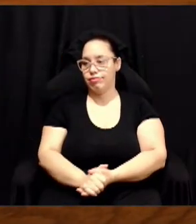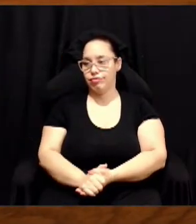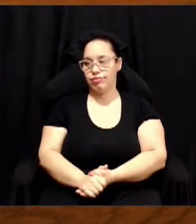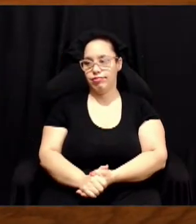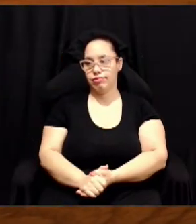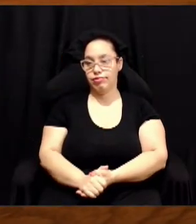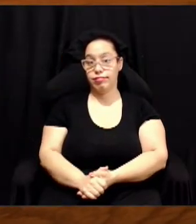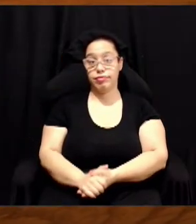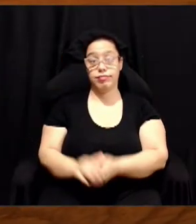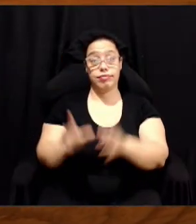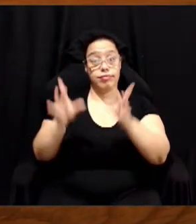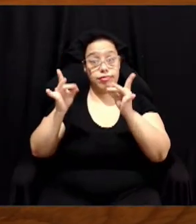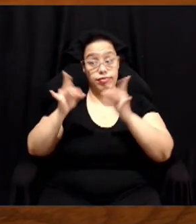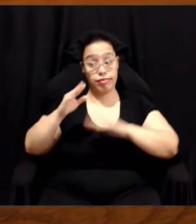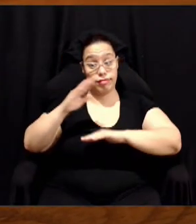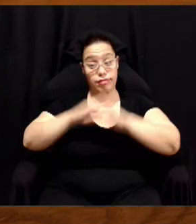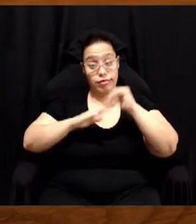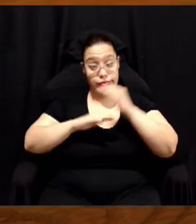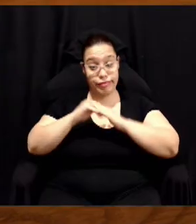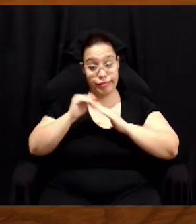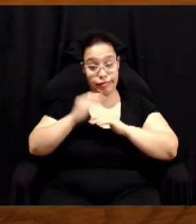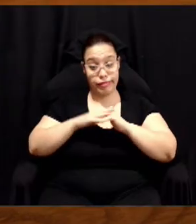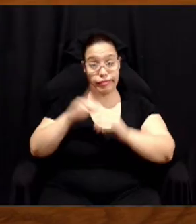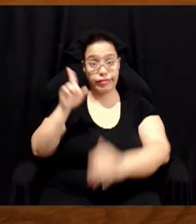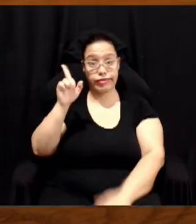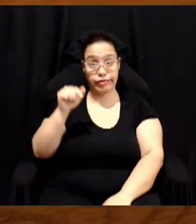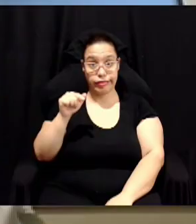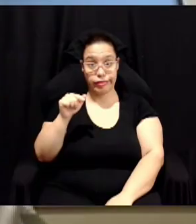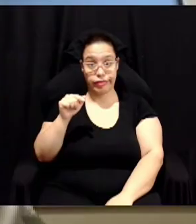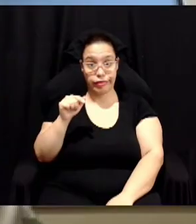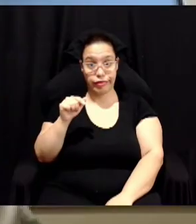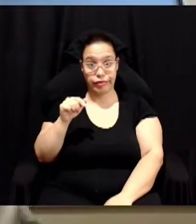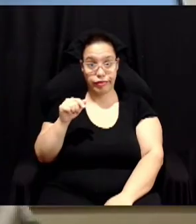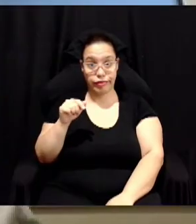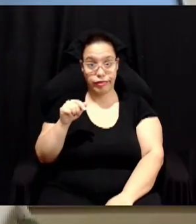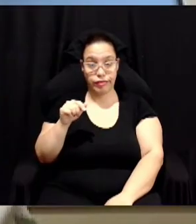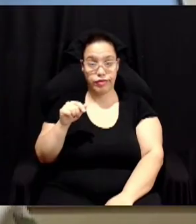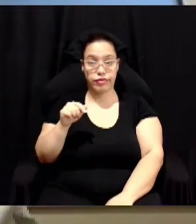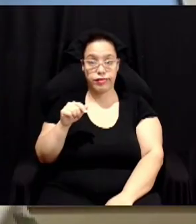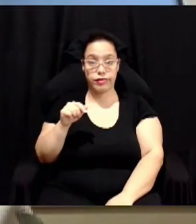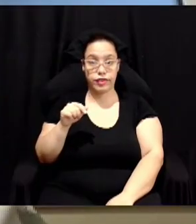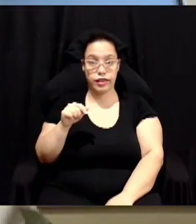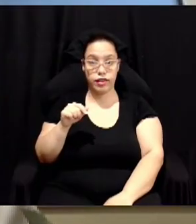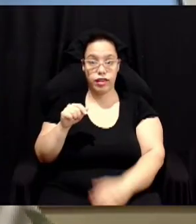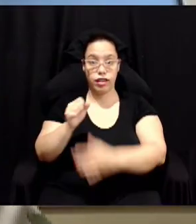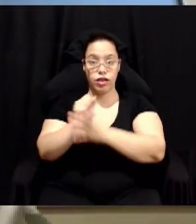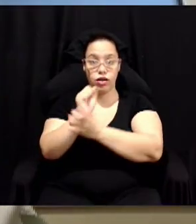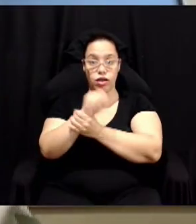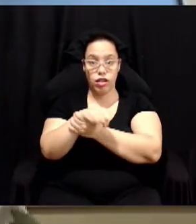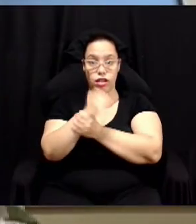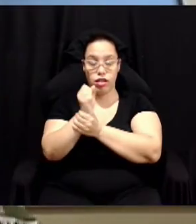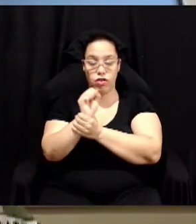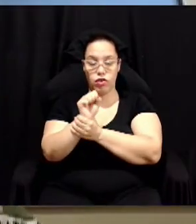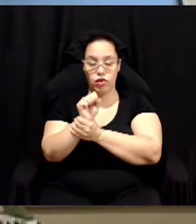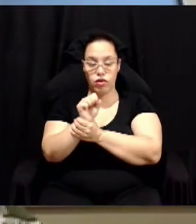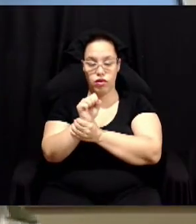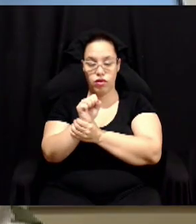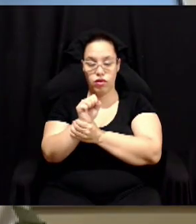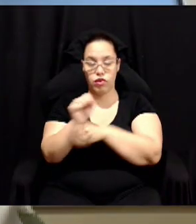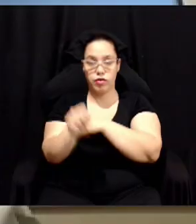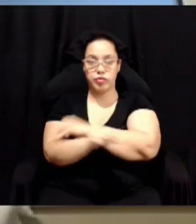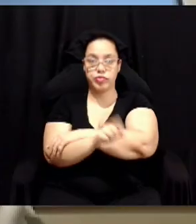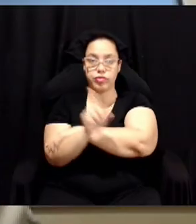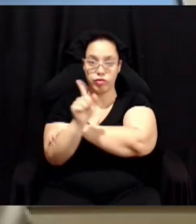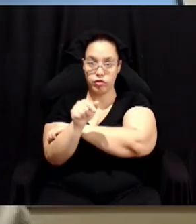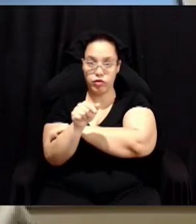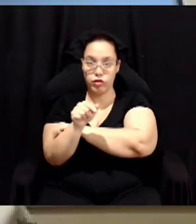o tratamento é reabilitar, o tratamento é recuperar a função. O tratamento, a pessoa